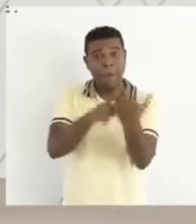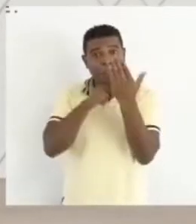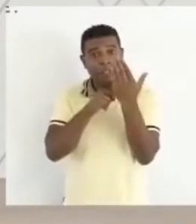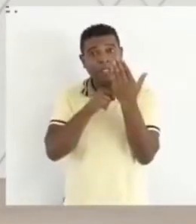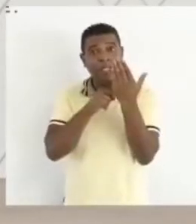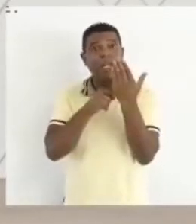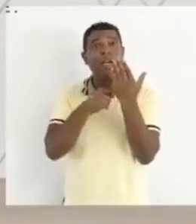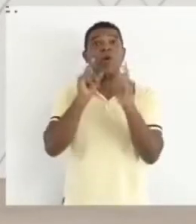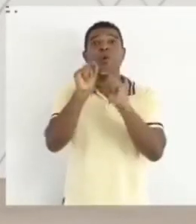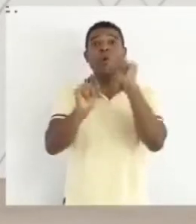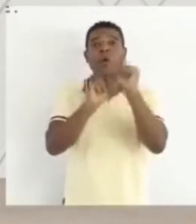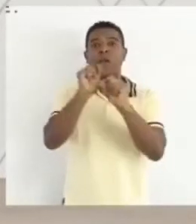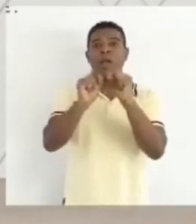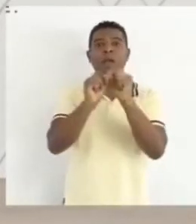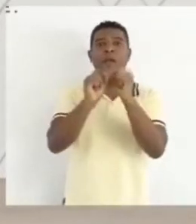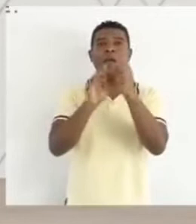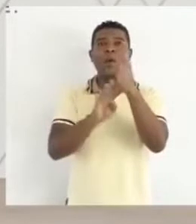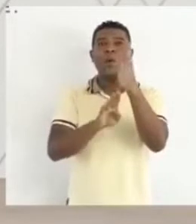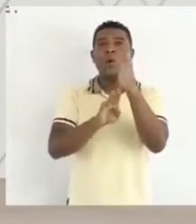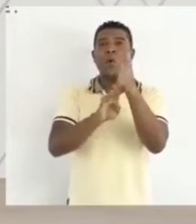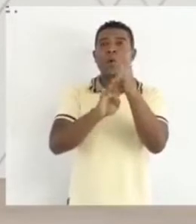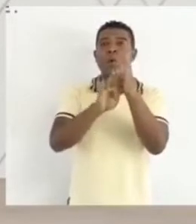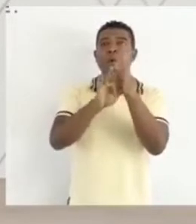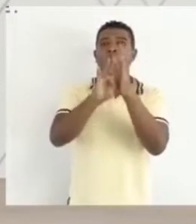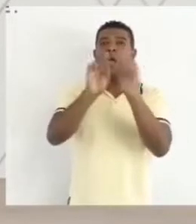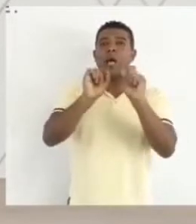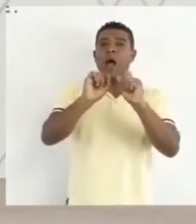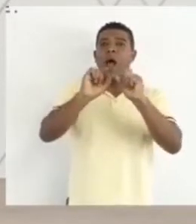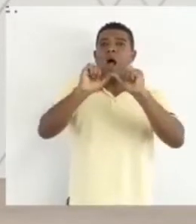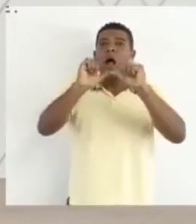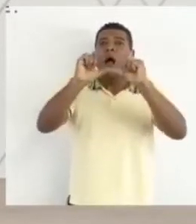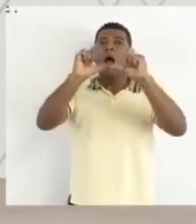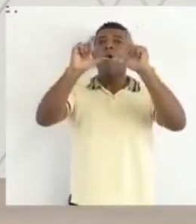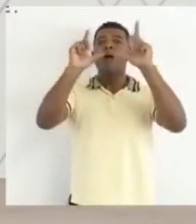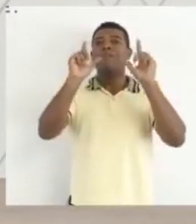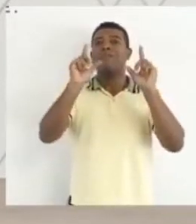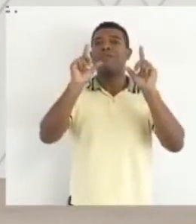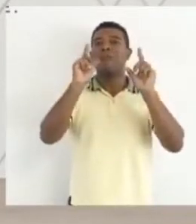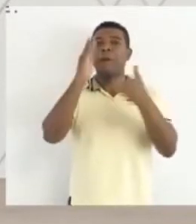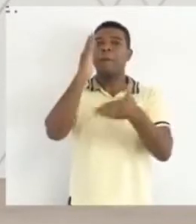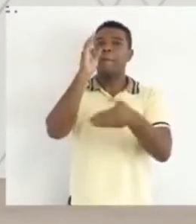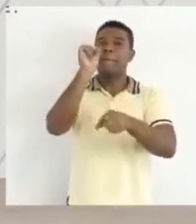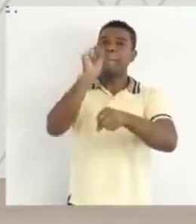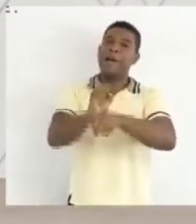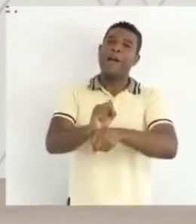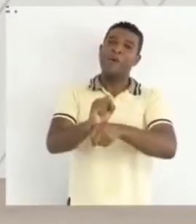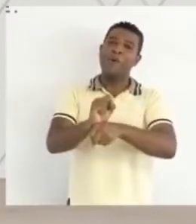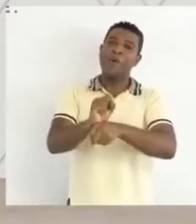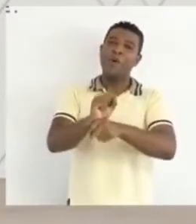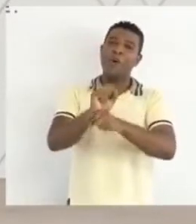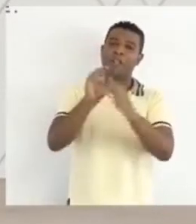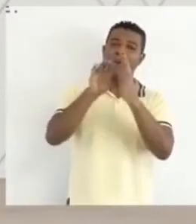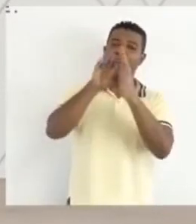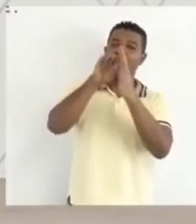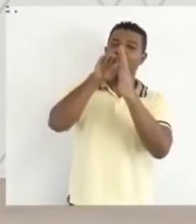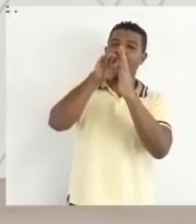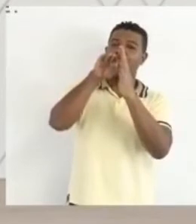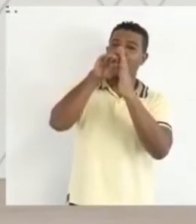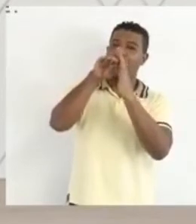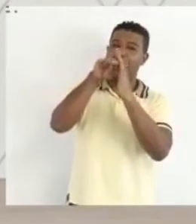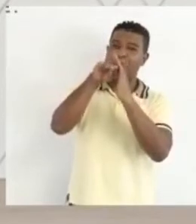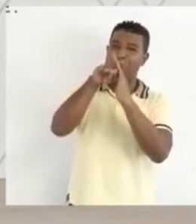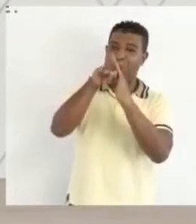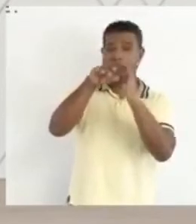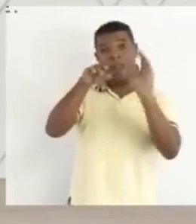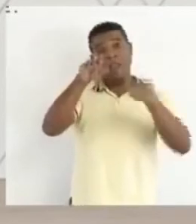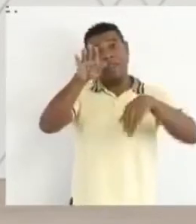a subida, o número de casos que nós já vínhamos observando há alguns dias, e que possivelmente nós poderemos ter ou